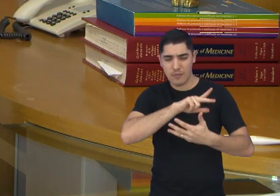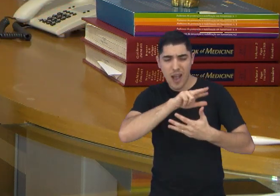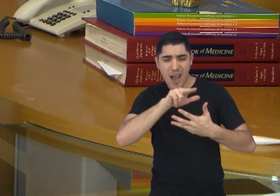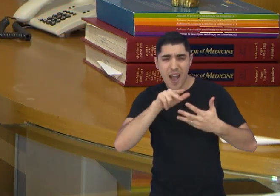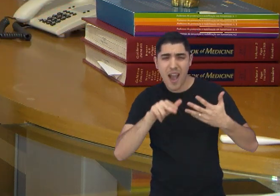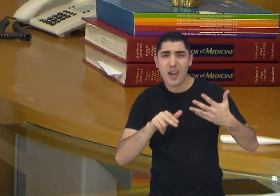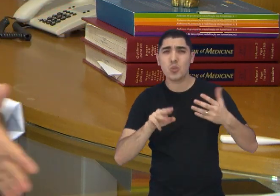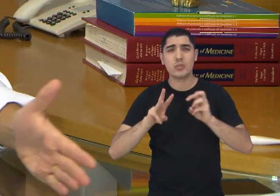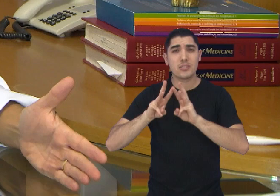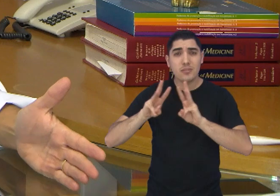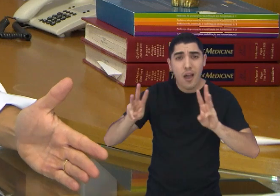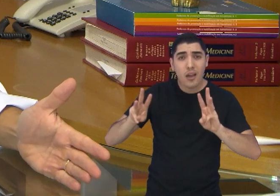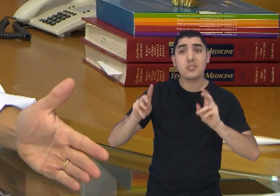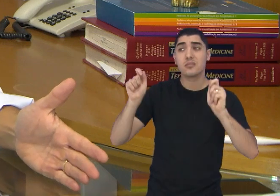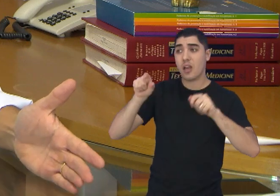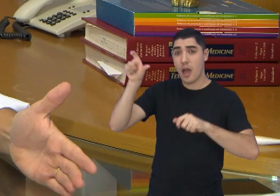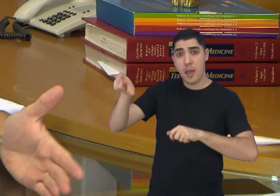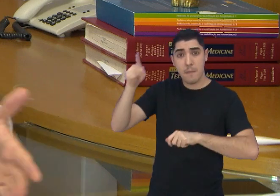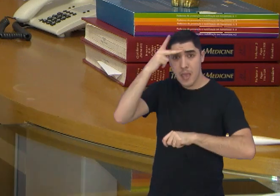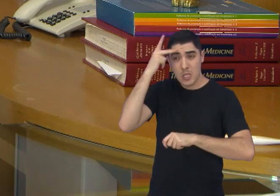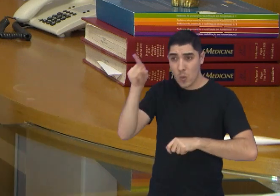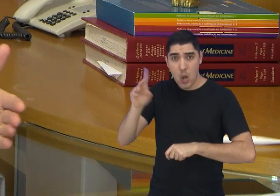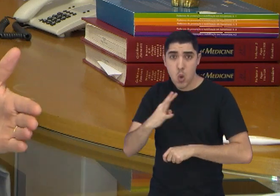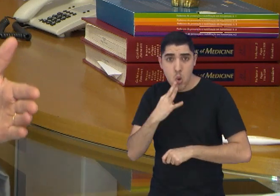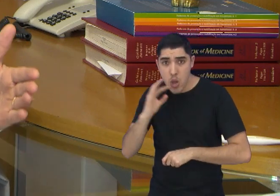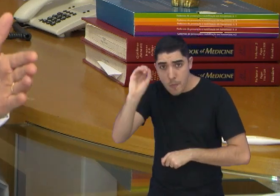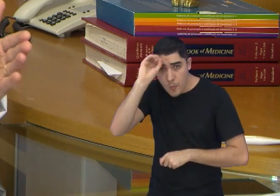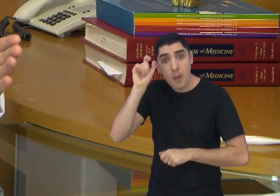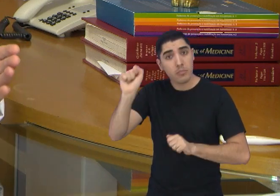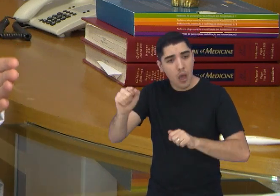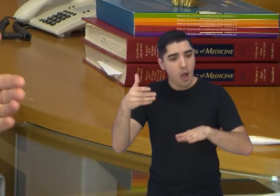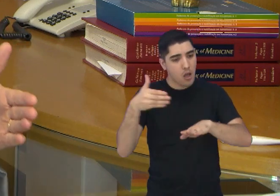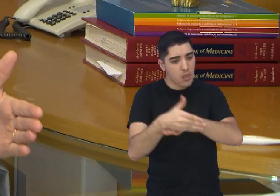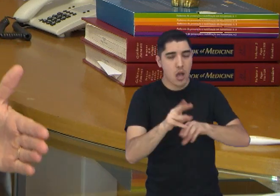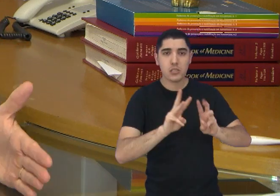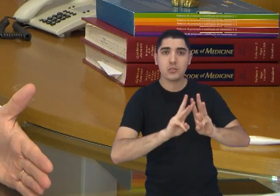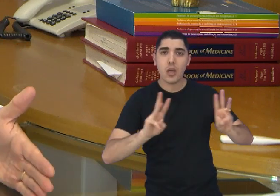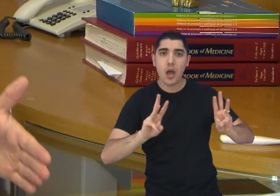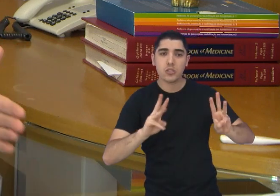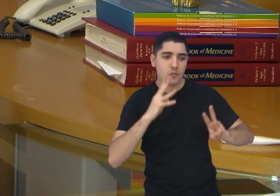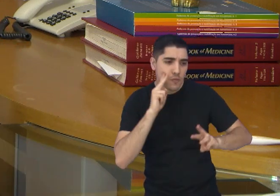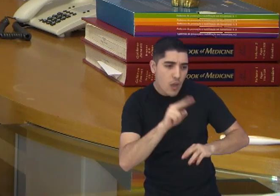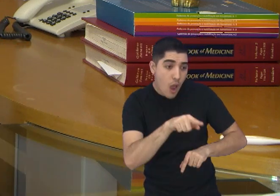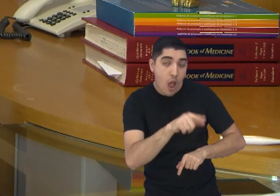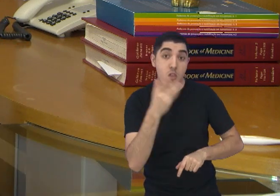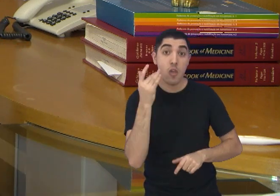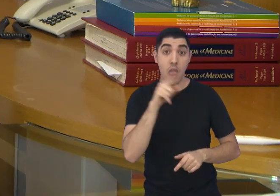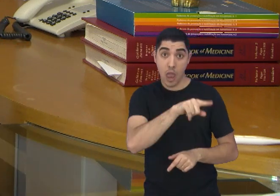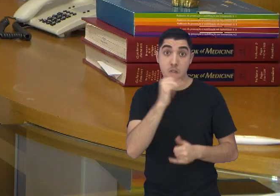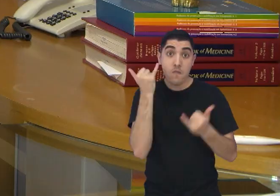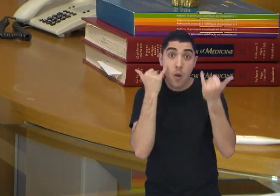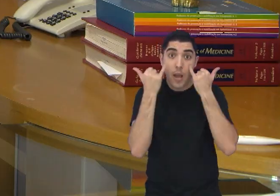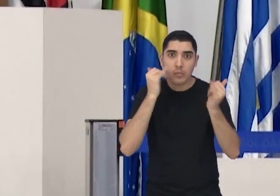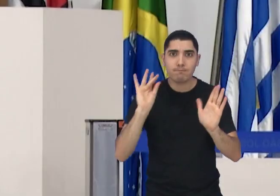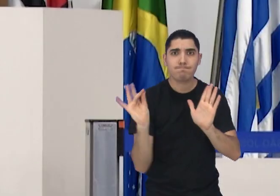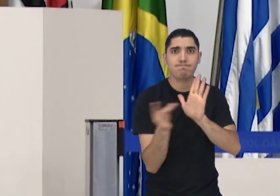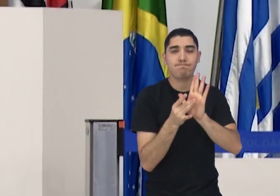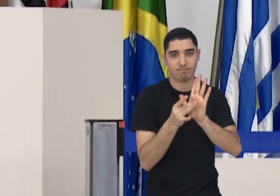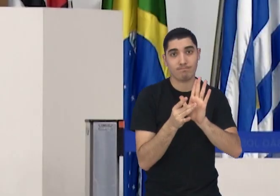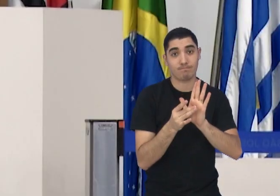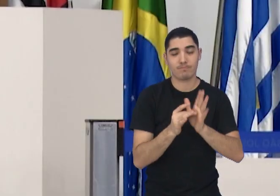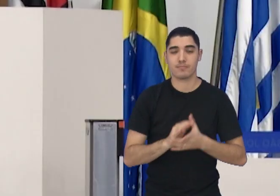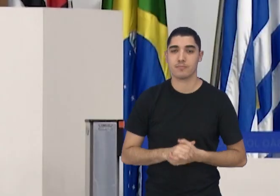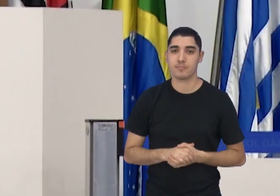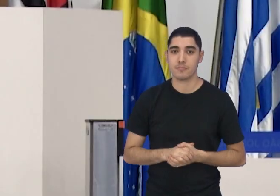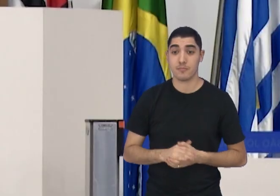ali vários sites que você pode ter informação de qualidade, com linguagem acessível. O